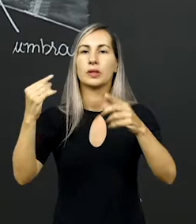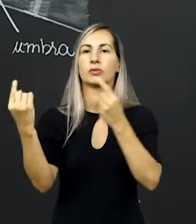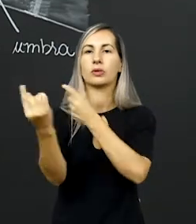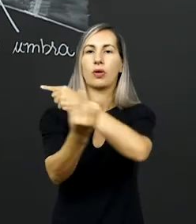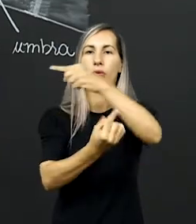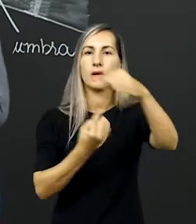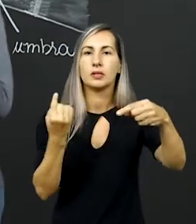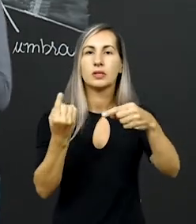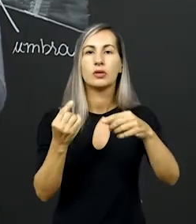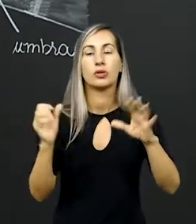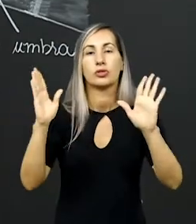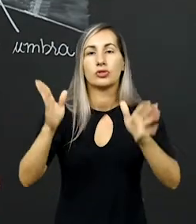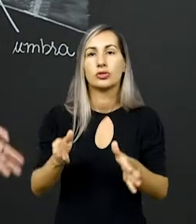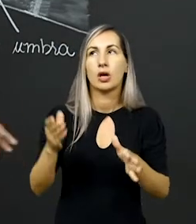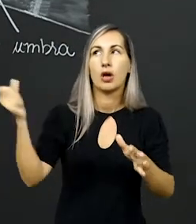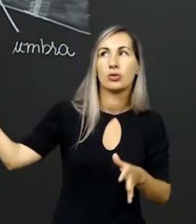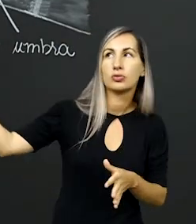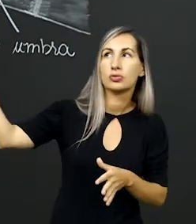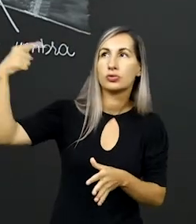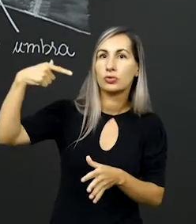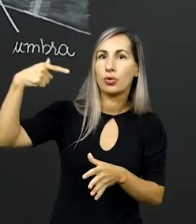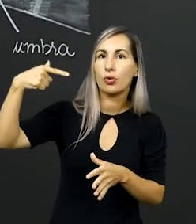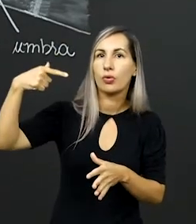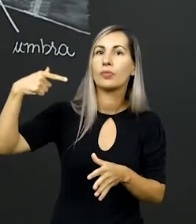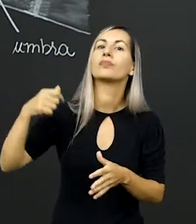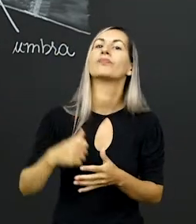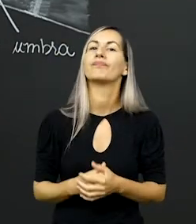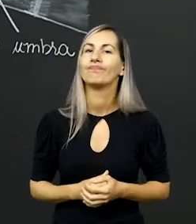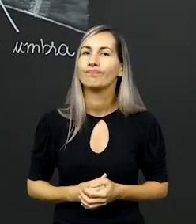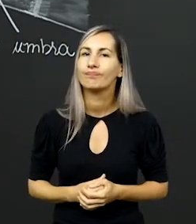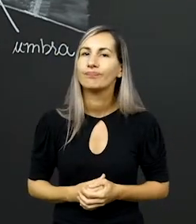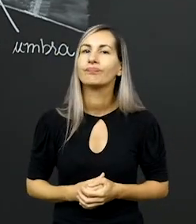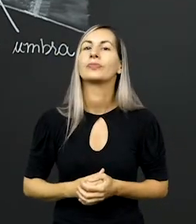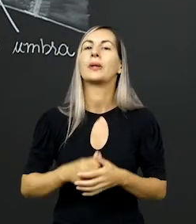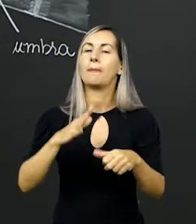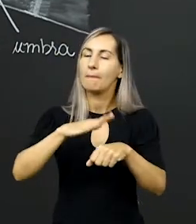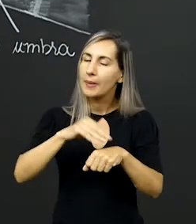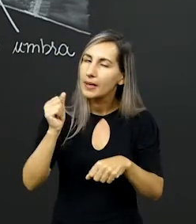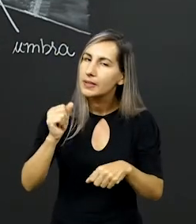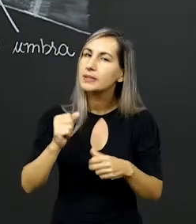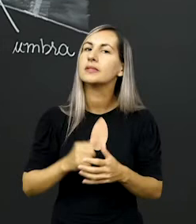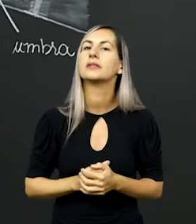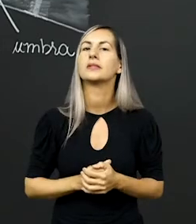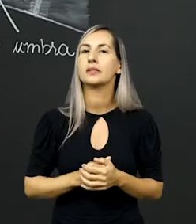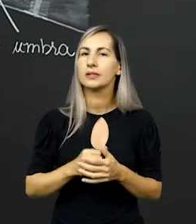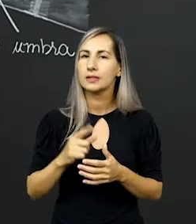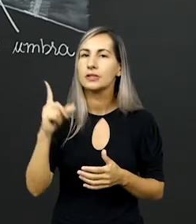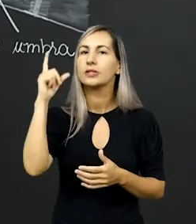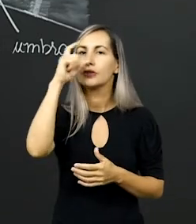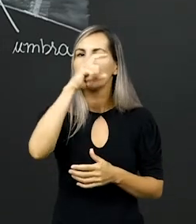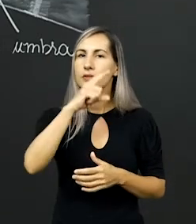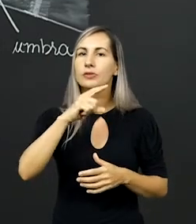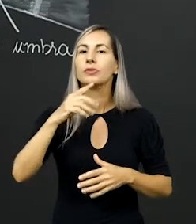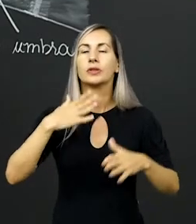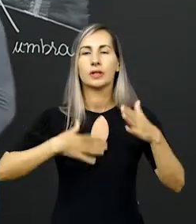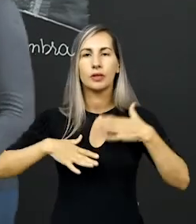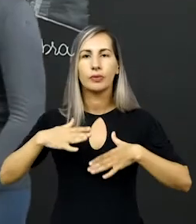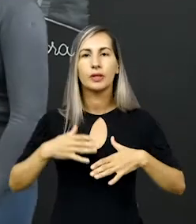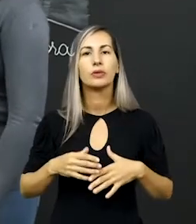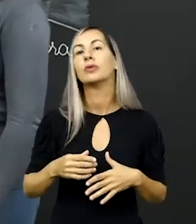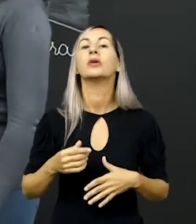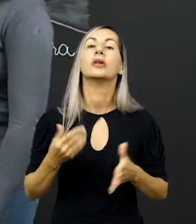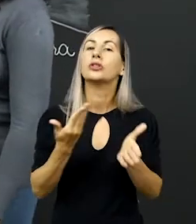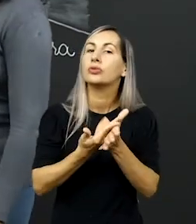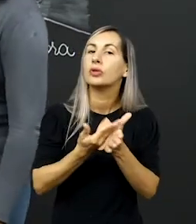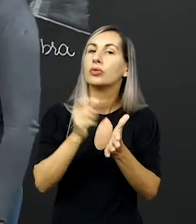angulação. Já o solar, ele vai ser, de fato, mais incomum. Tranquilo? Revisamos